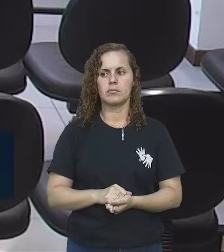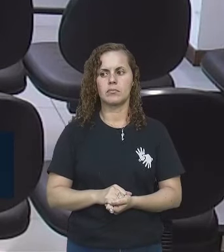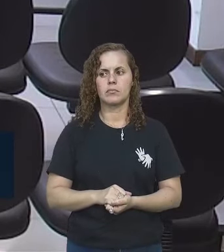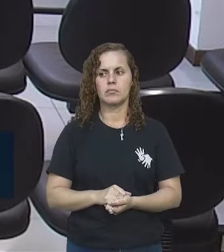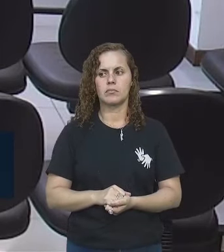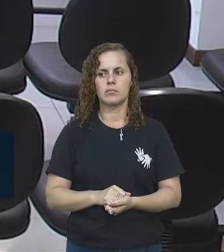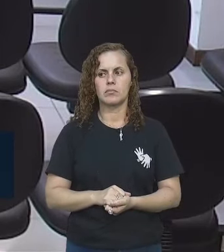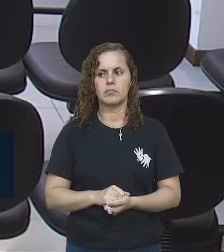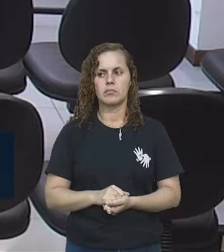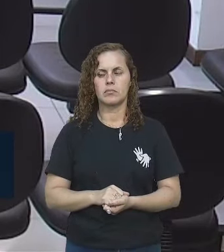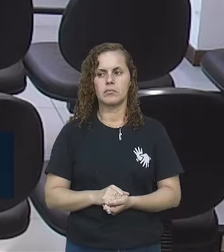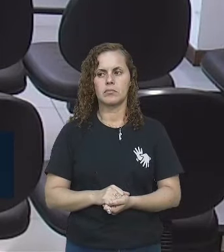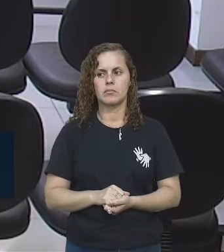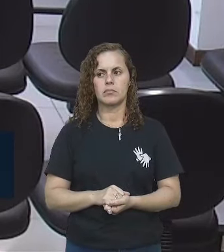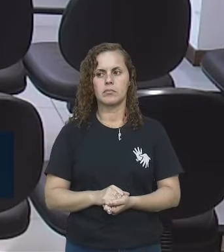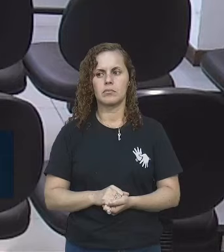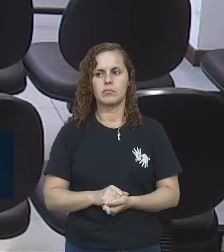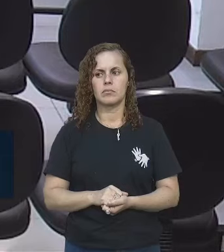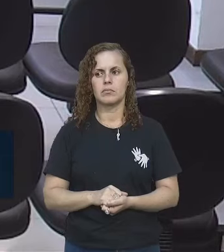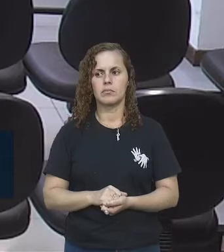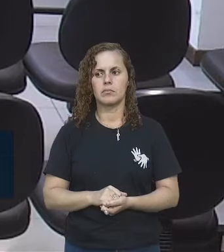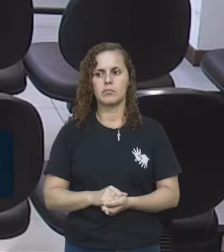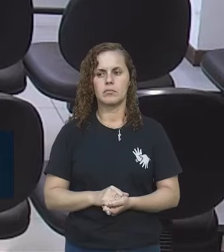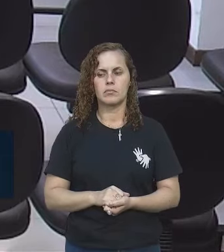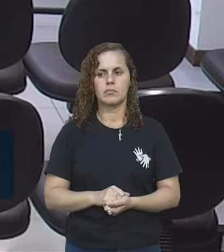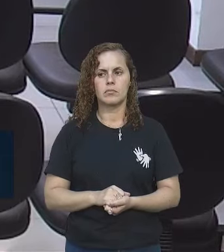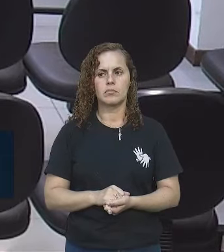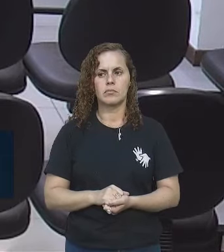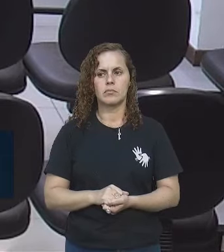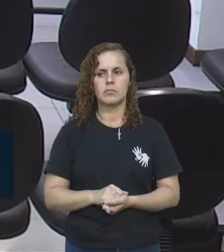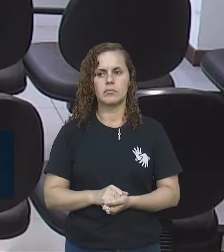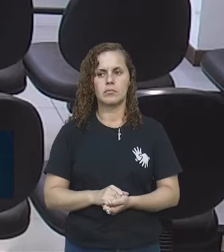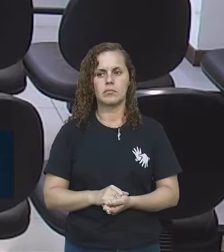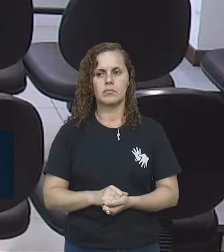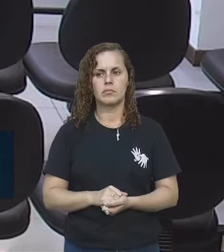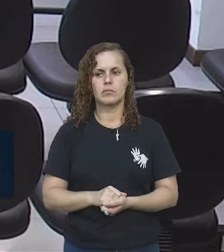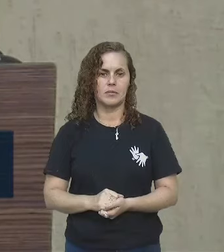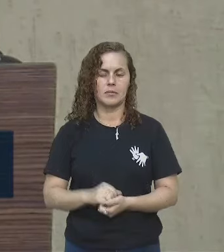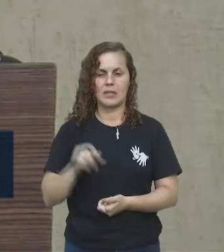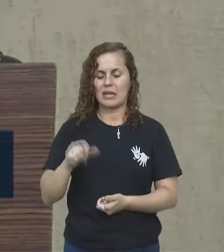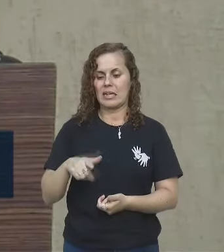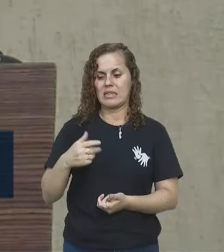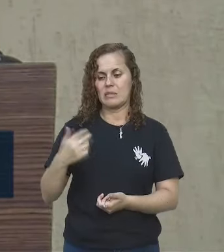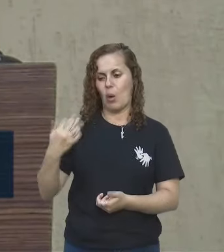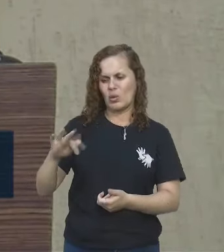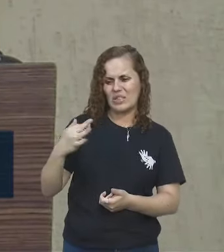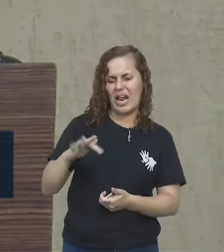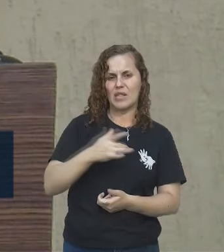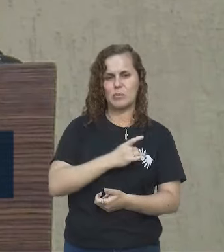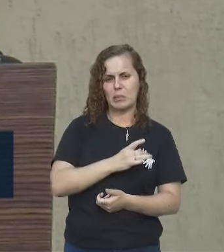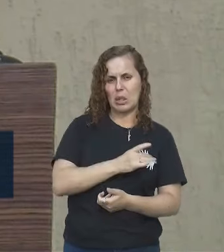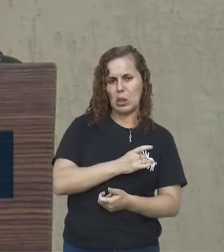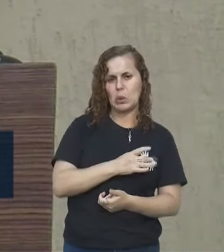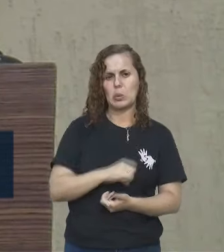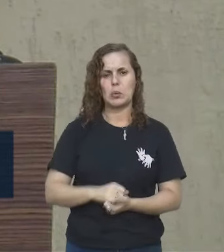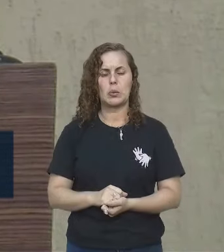tratamento dos animais leiloados na festa de Santa Rita de Cássia foi bem debatido a vereadora Marli Januário comentou que fez uma